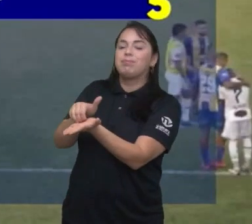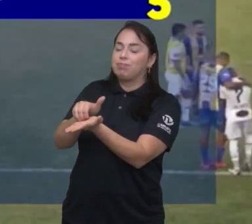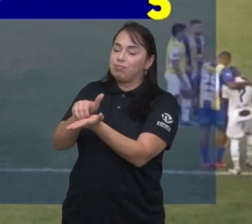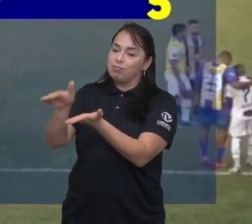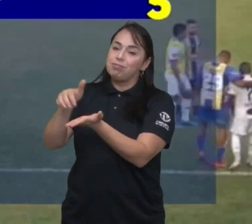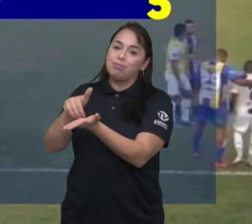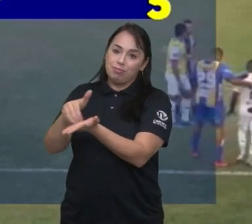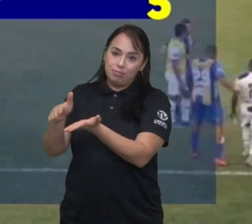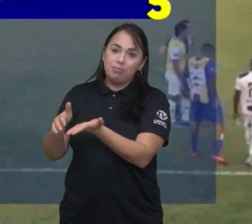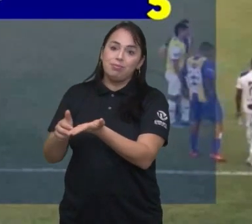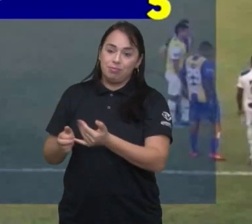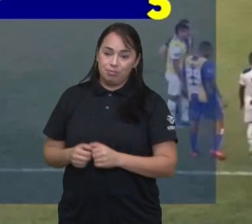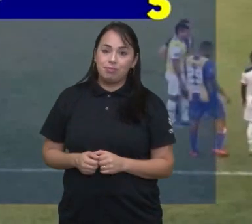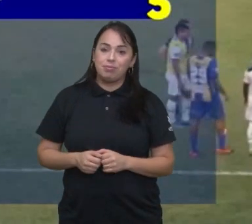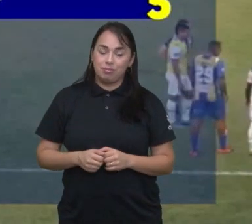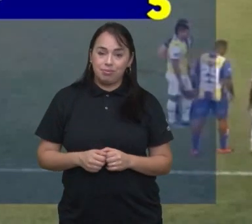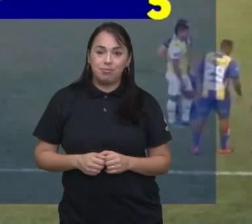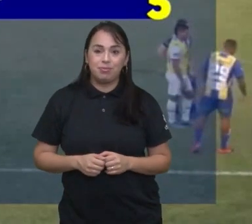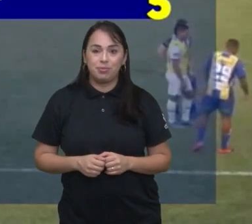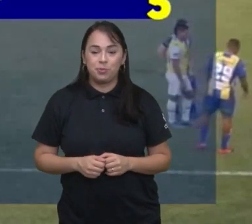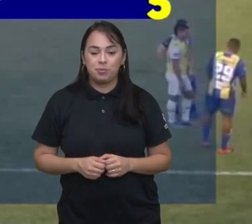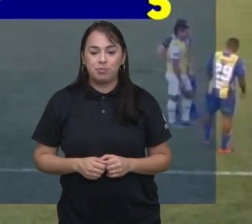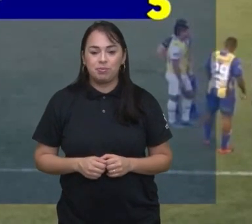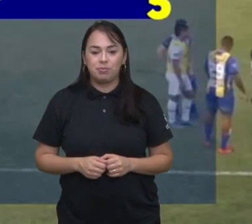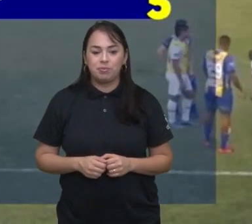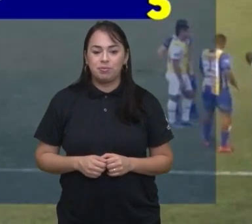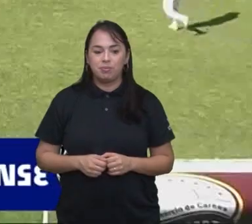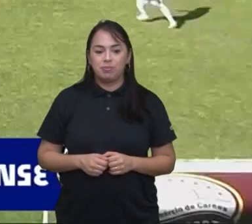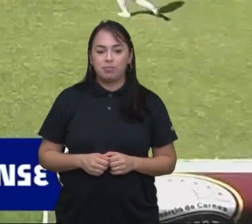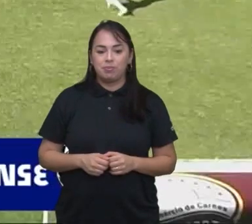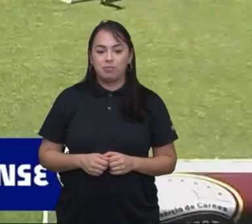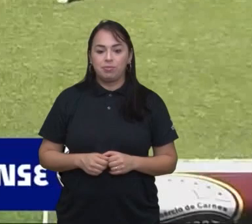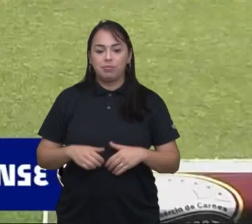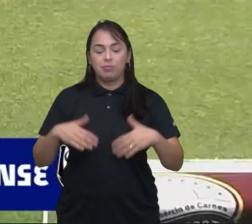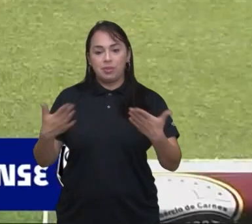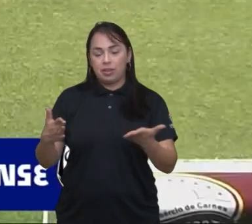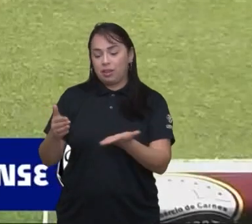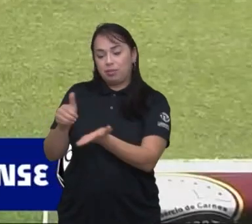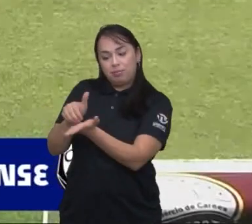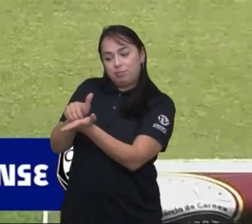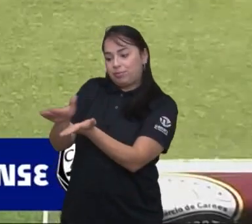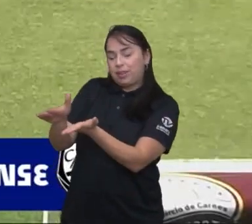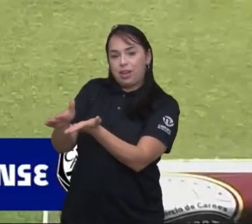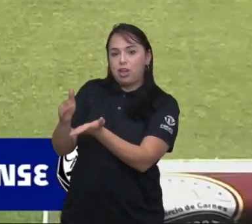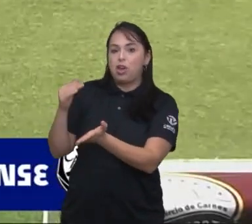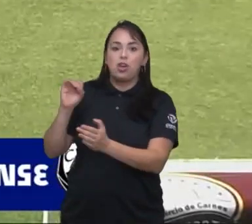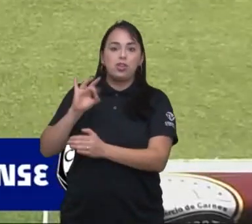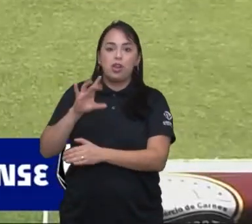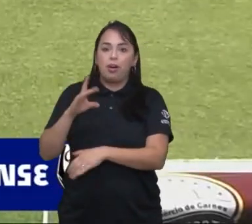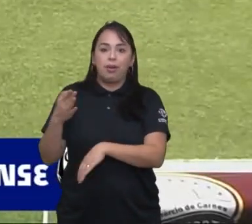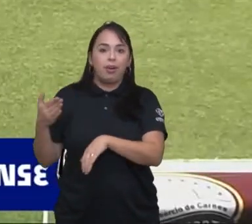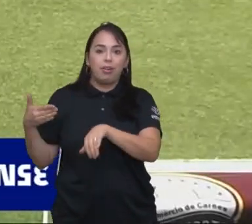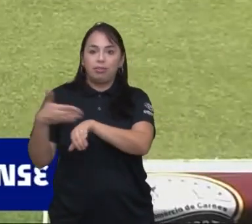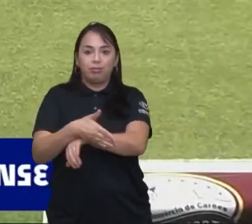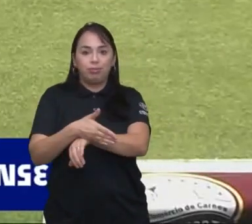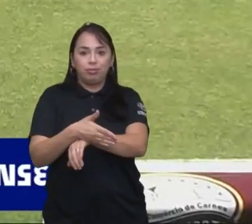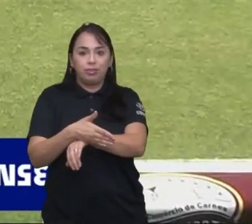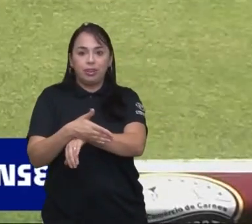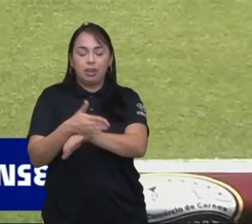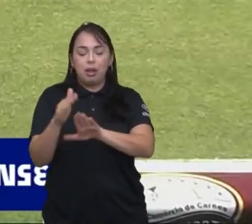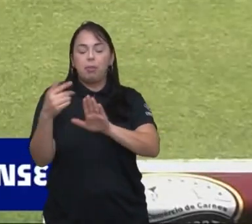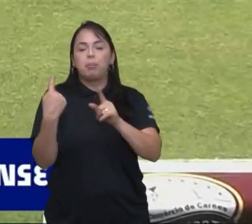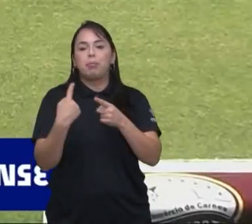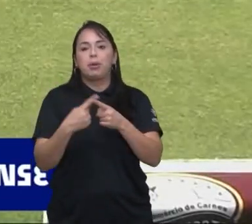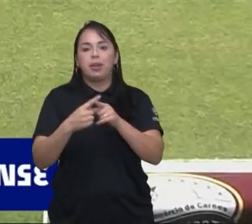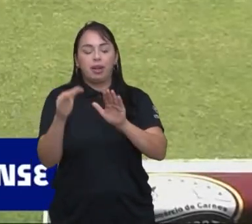do acesso com uma rodada de antecedência. Já eliminado, o São José cumpriu tabela na última rodada da segunda